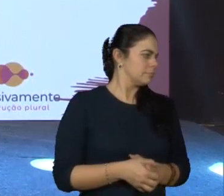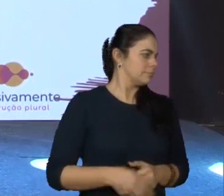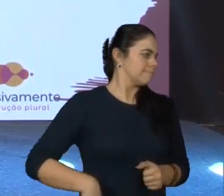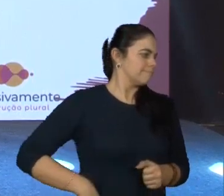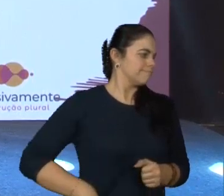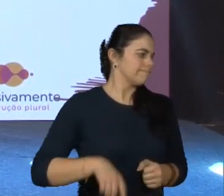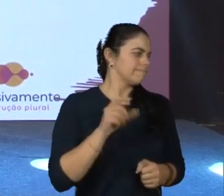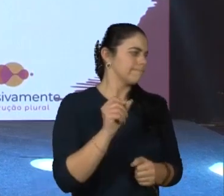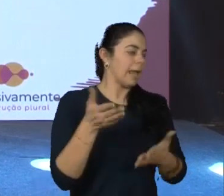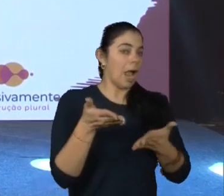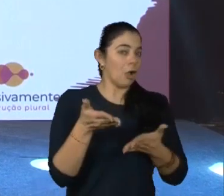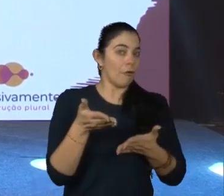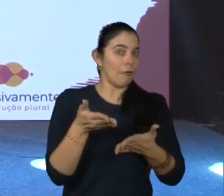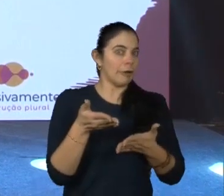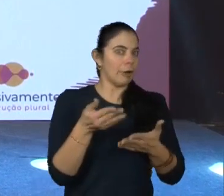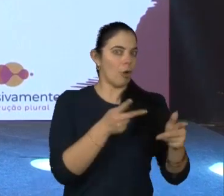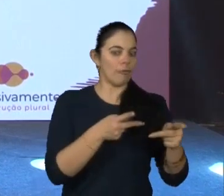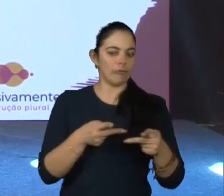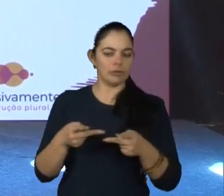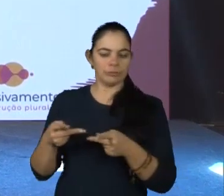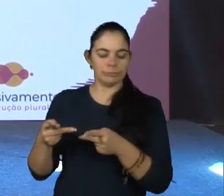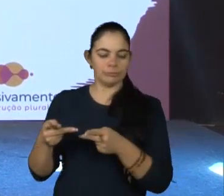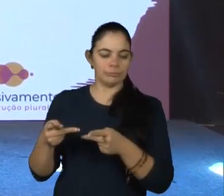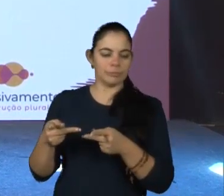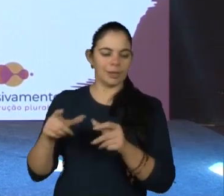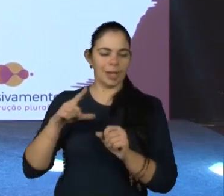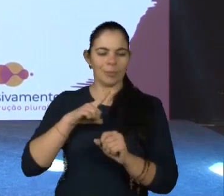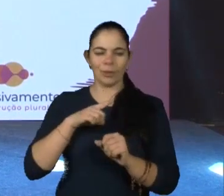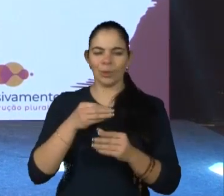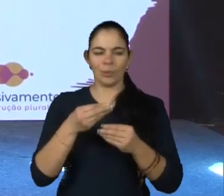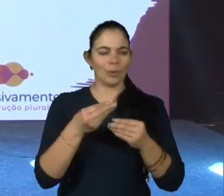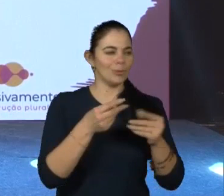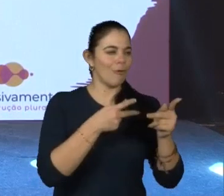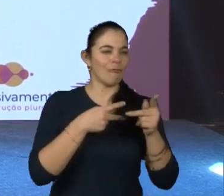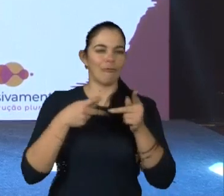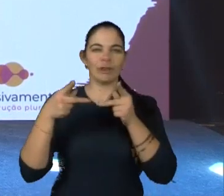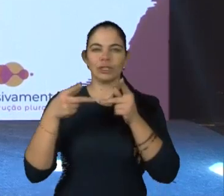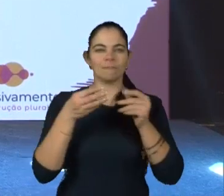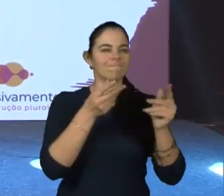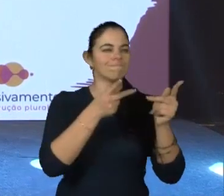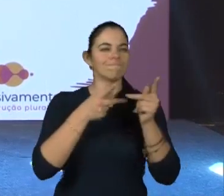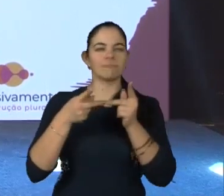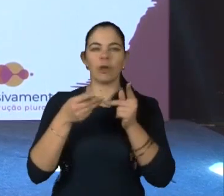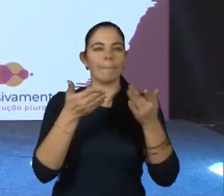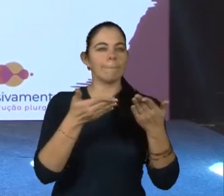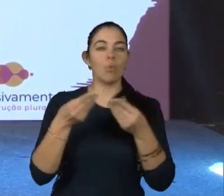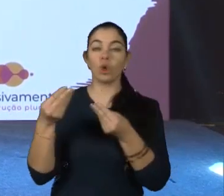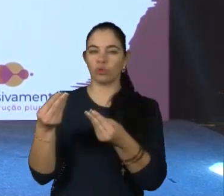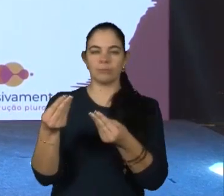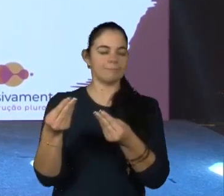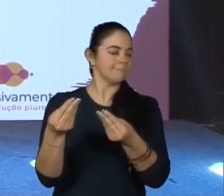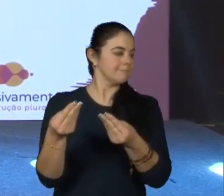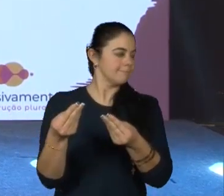E agora começam os convites. Eu estou aqui porque eu tenho vários convites para vocês, vários.